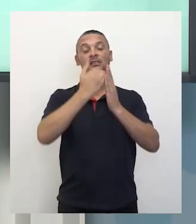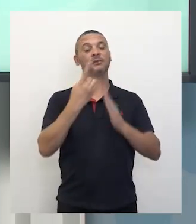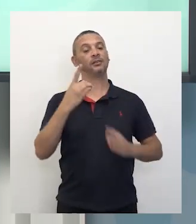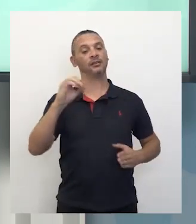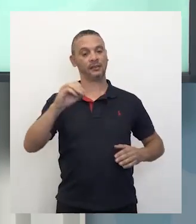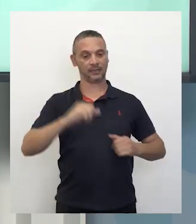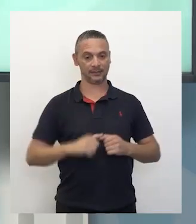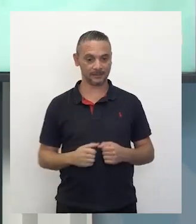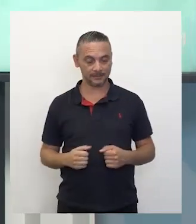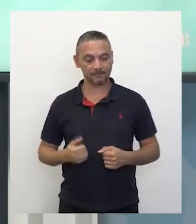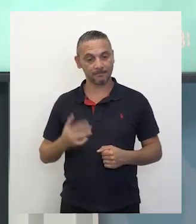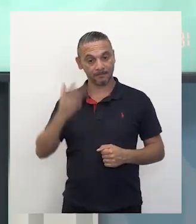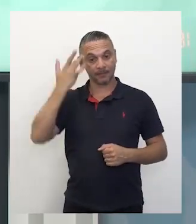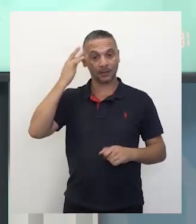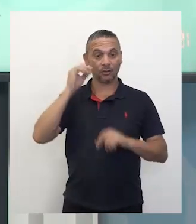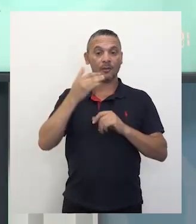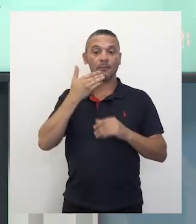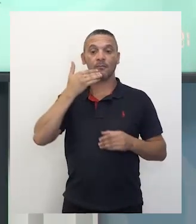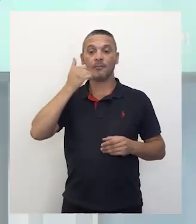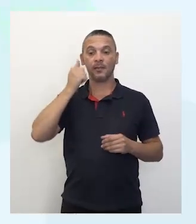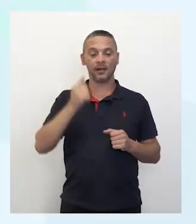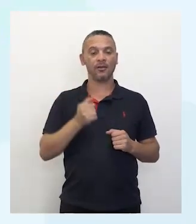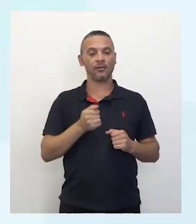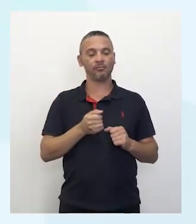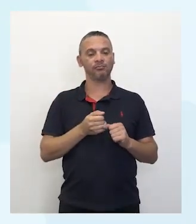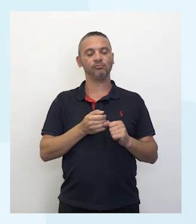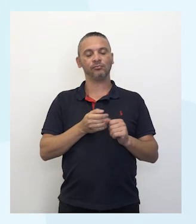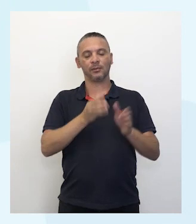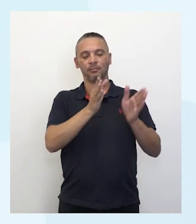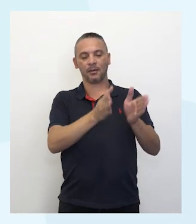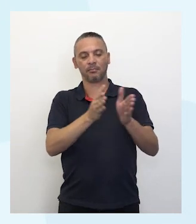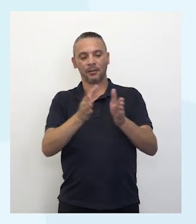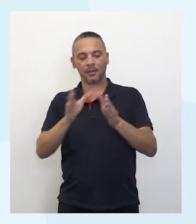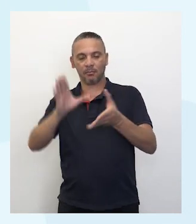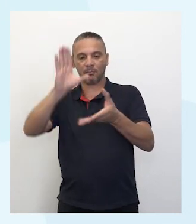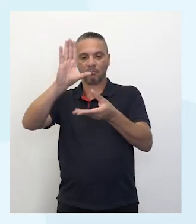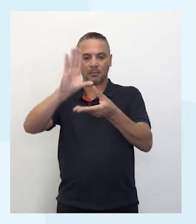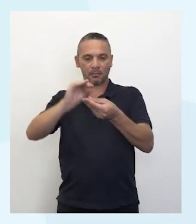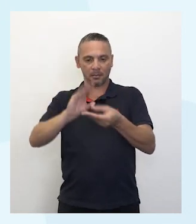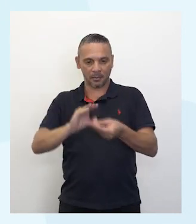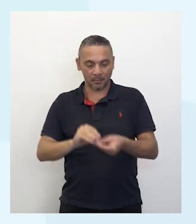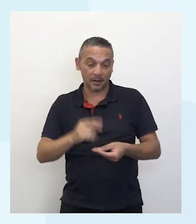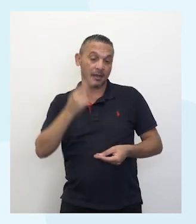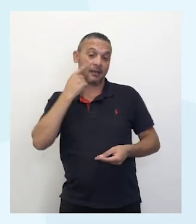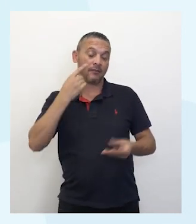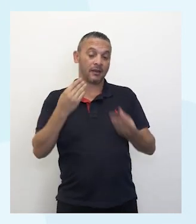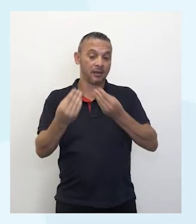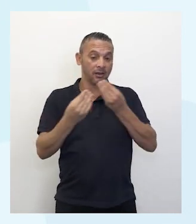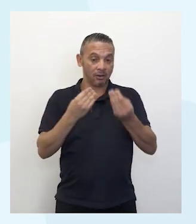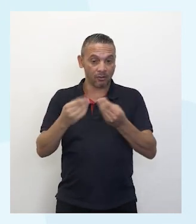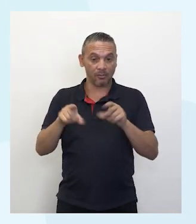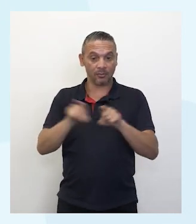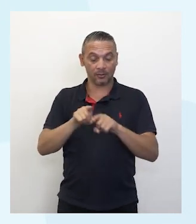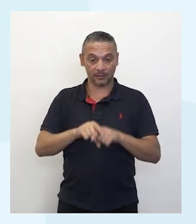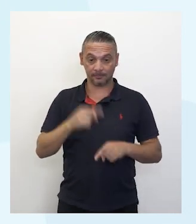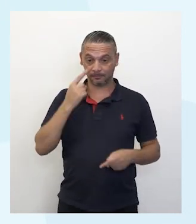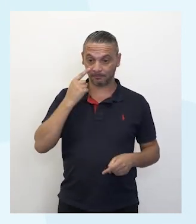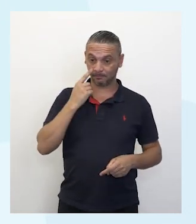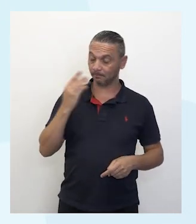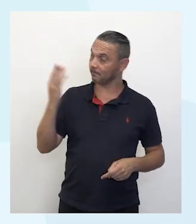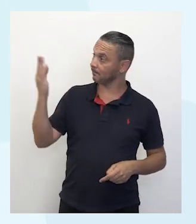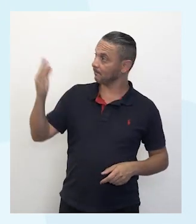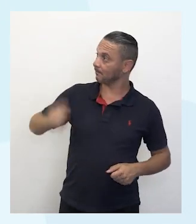certo? Bom, mas eu acho melhor decompor em fatores primos e descobrir quem são esses quadradinhos que vão sair aí da nossa raiz. Olha